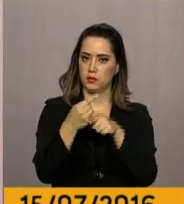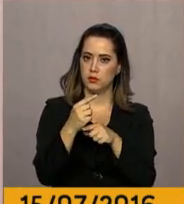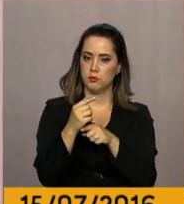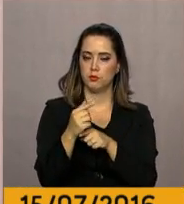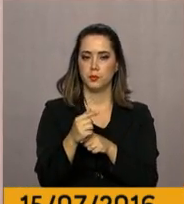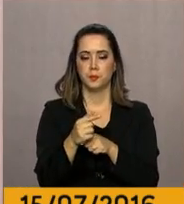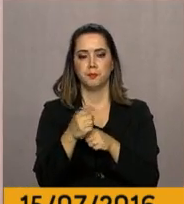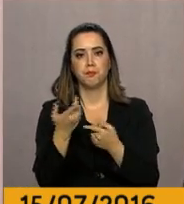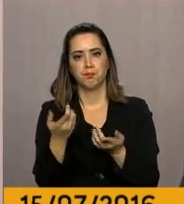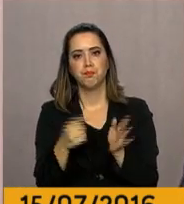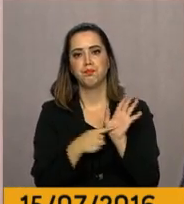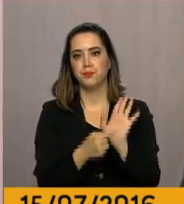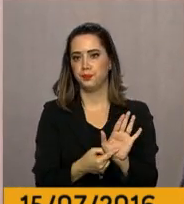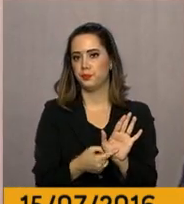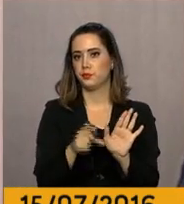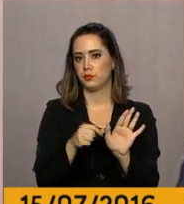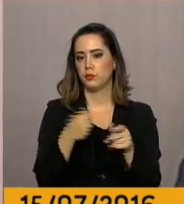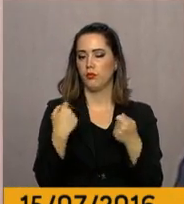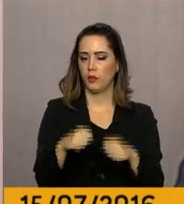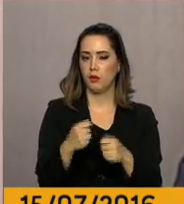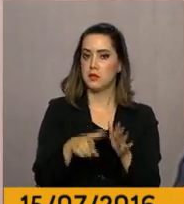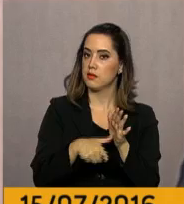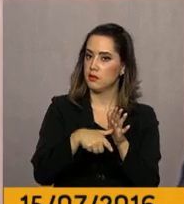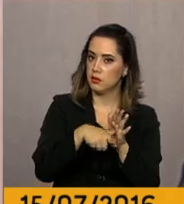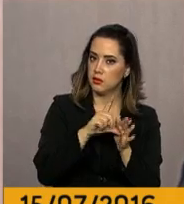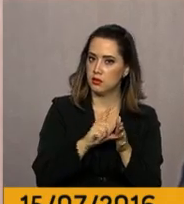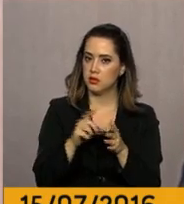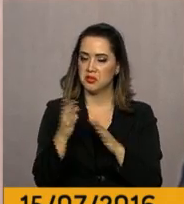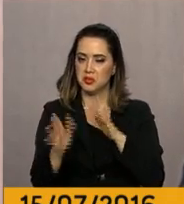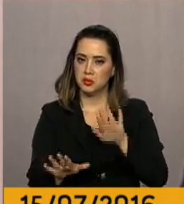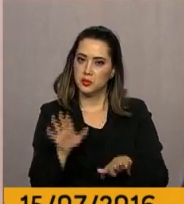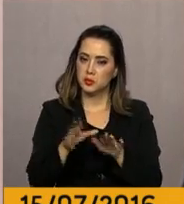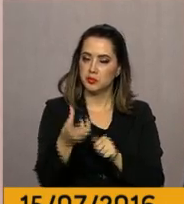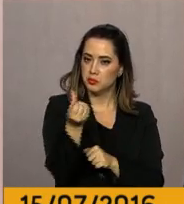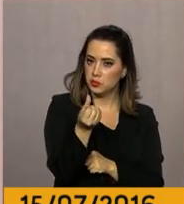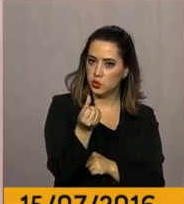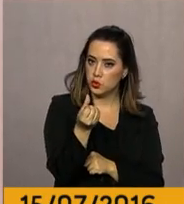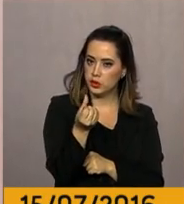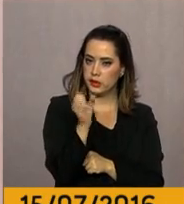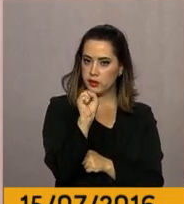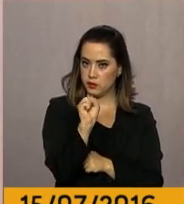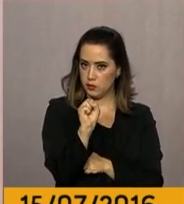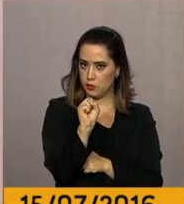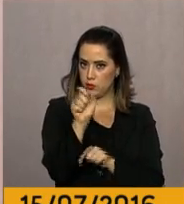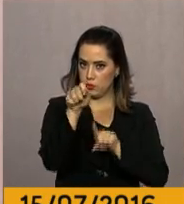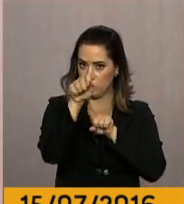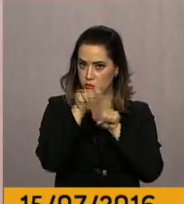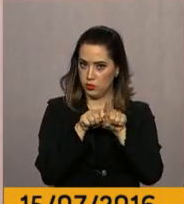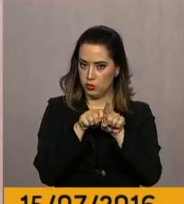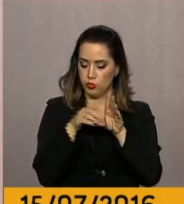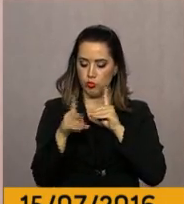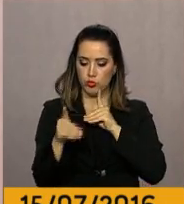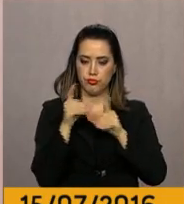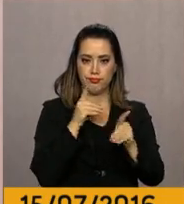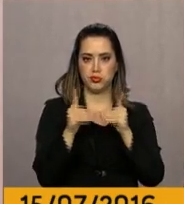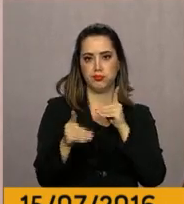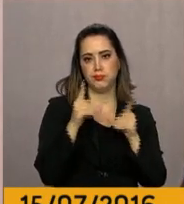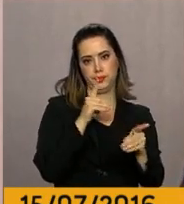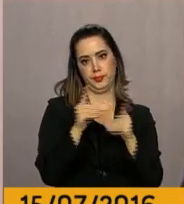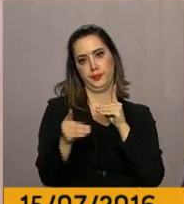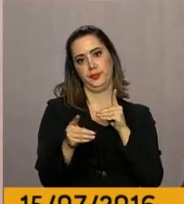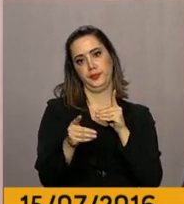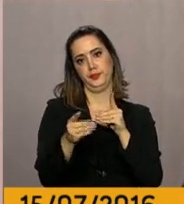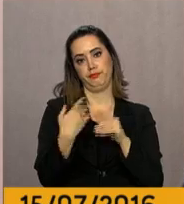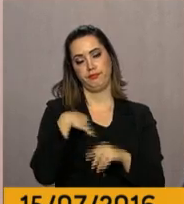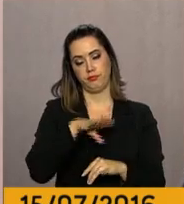FIES demandará um processo de discussão de 6 a 8 meses, ou seja, no ano de 2017, possivelmente,